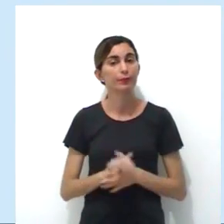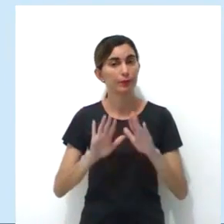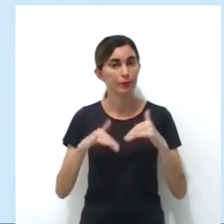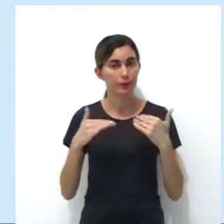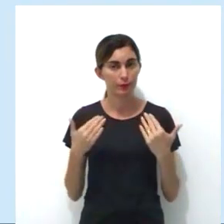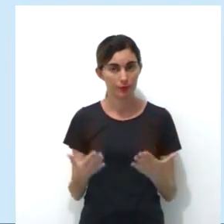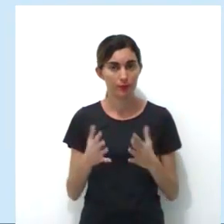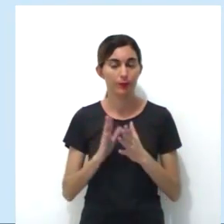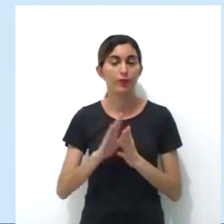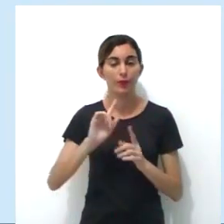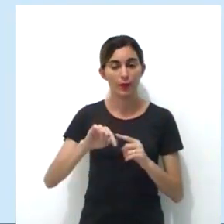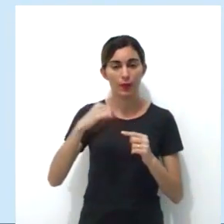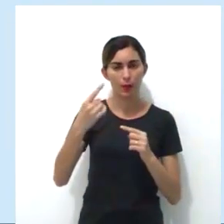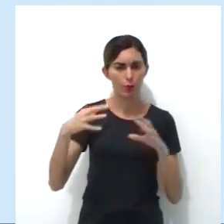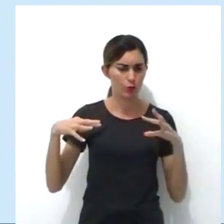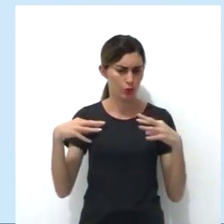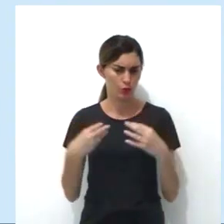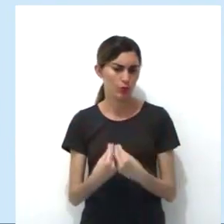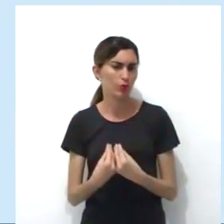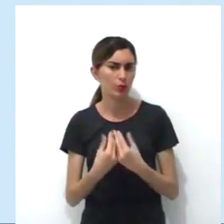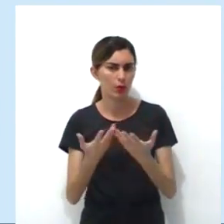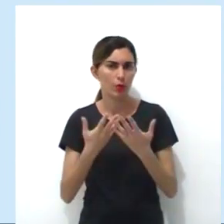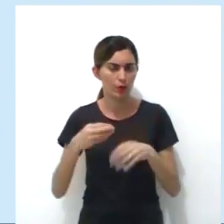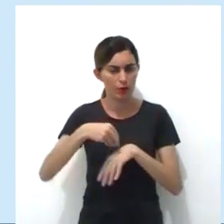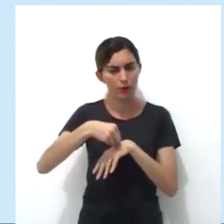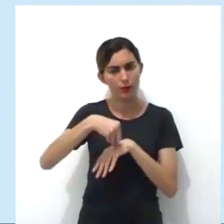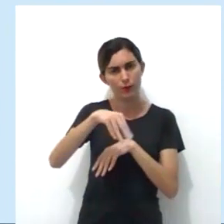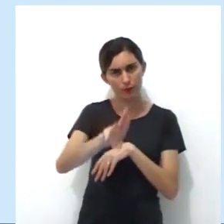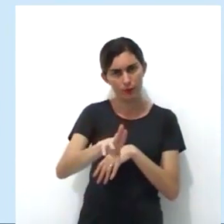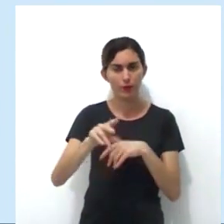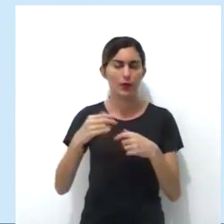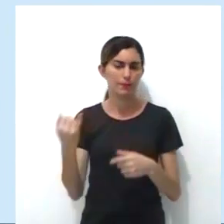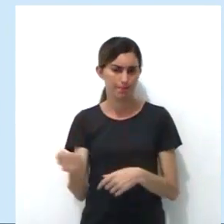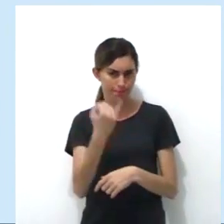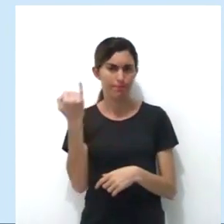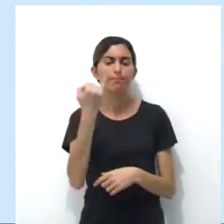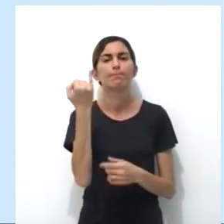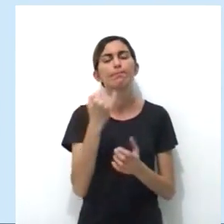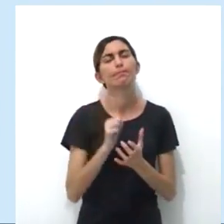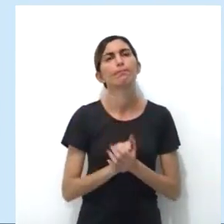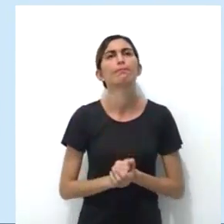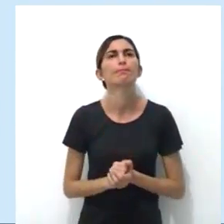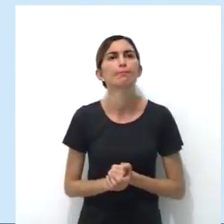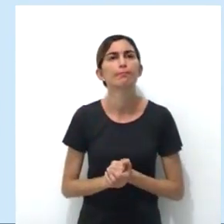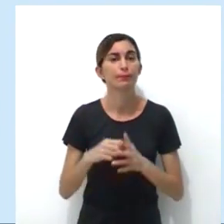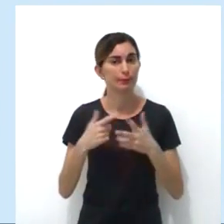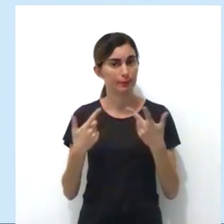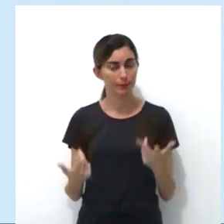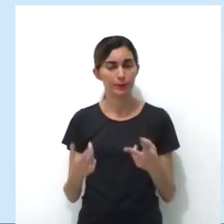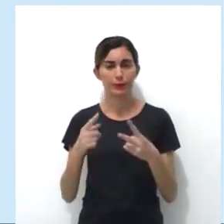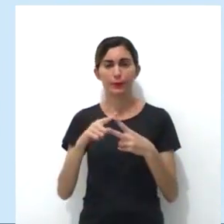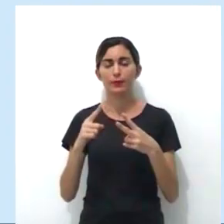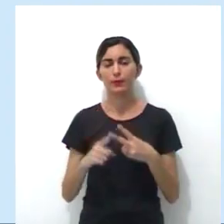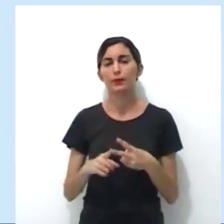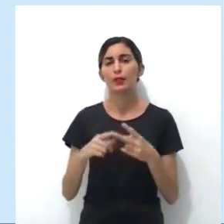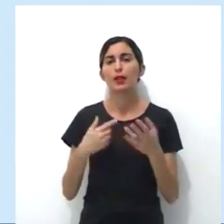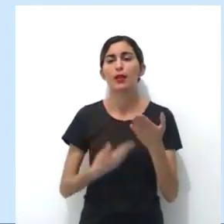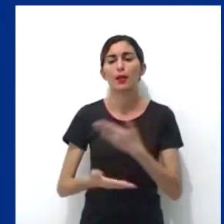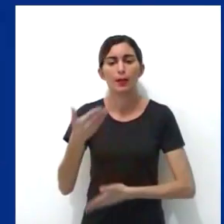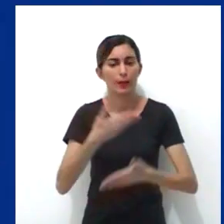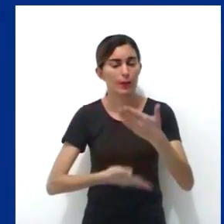condução e a convecção do líquido dentro da panela. Então, numa imagem só, na nossa cozinha, a gente tem um exemplo de todas